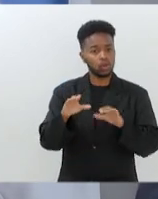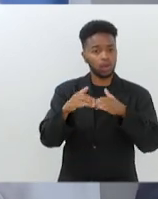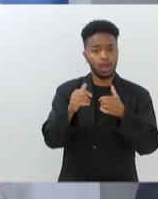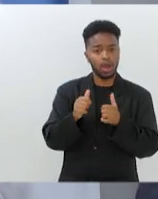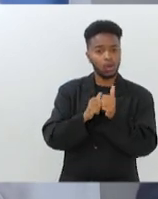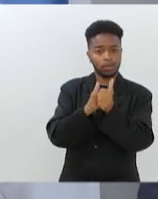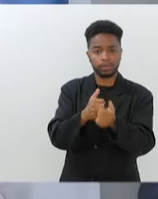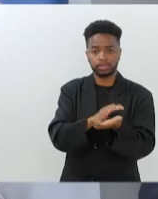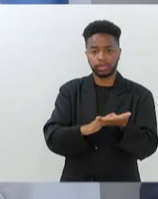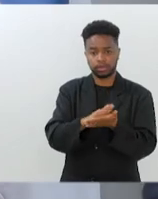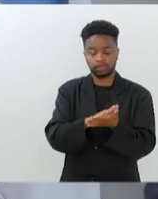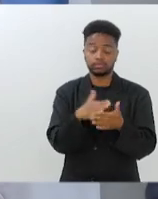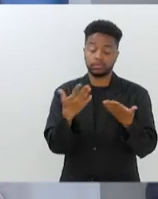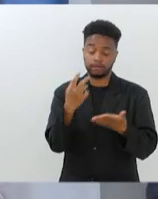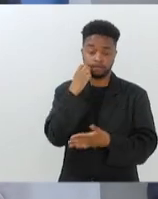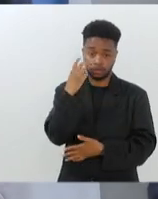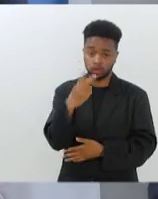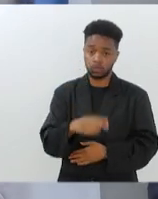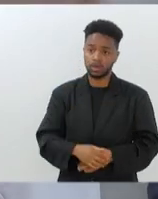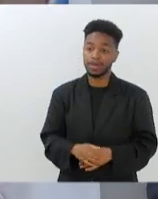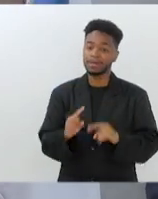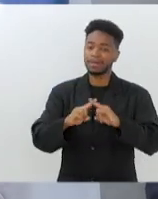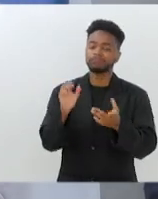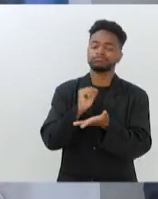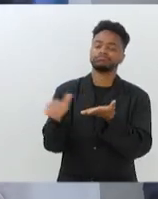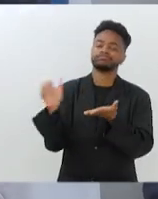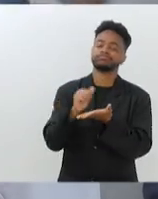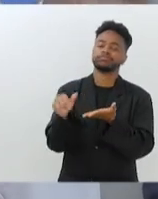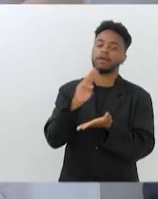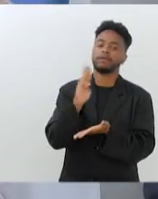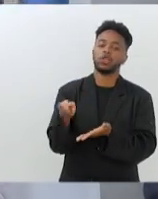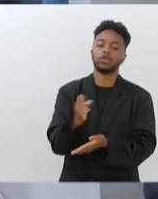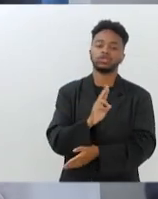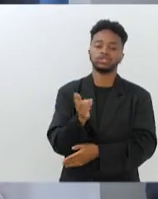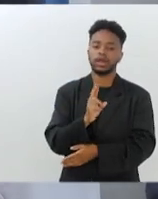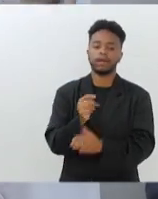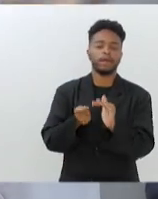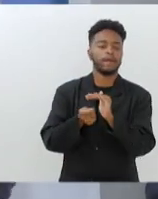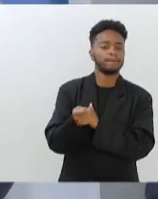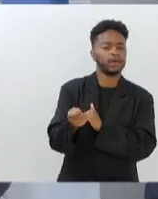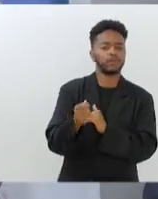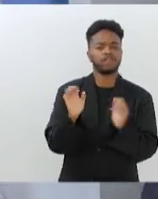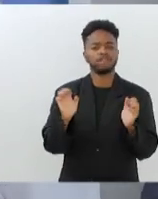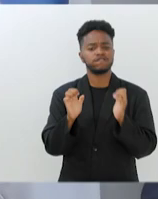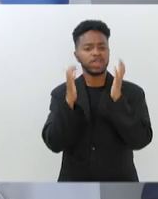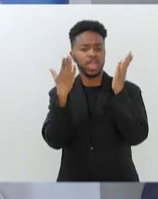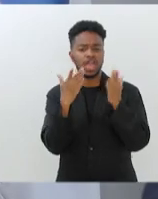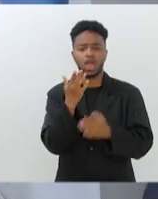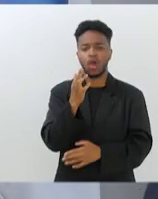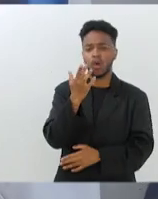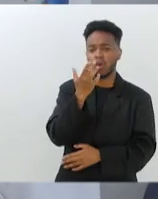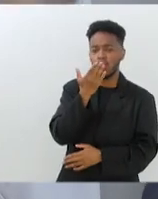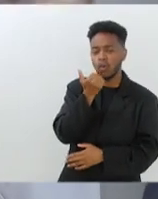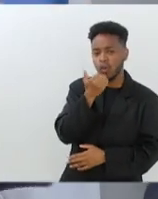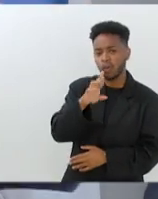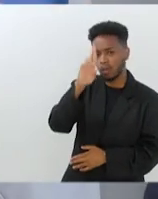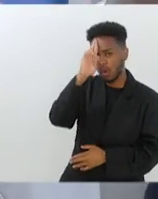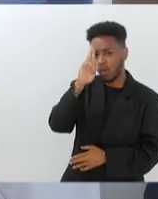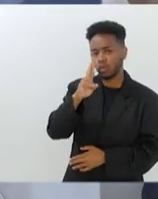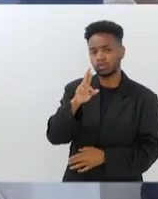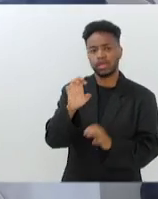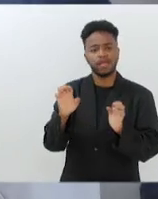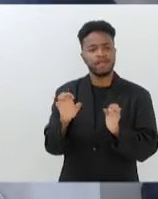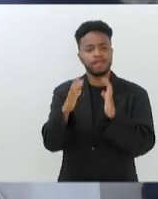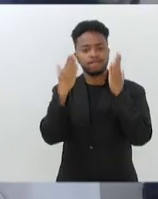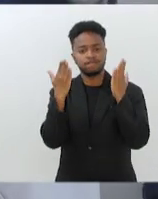vergonhoso agora para jorrar milhões de reais para Patrocínio festa para festa para almoço para para